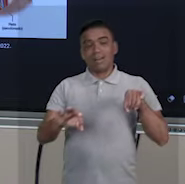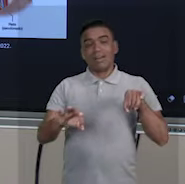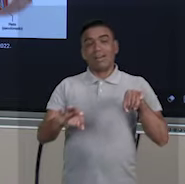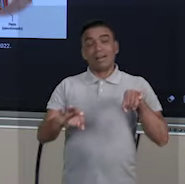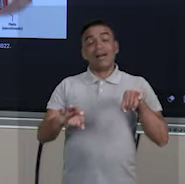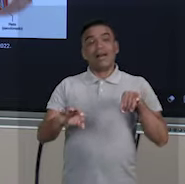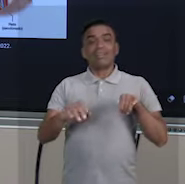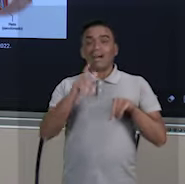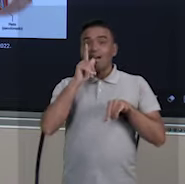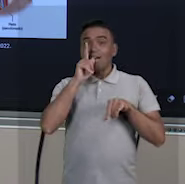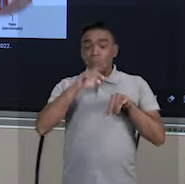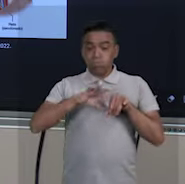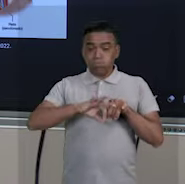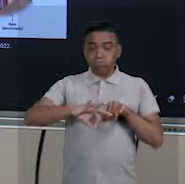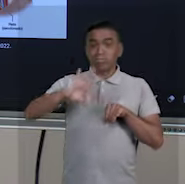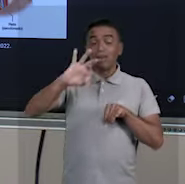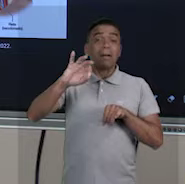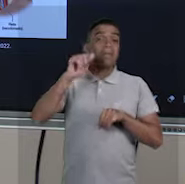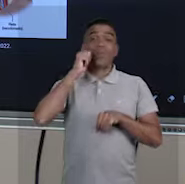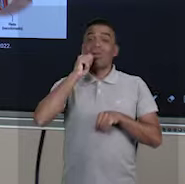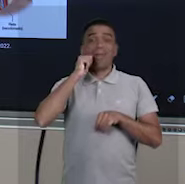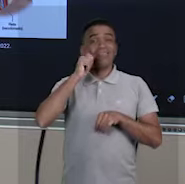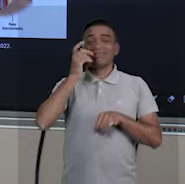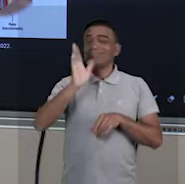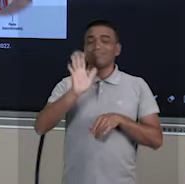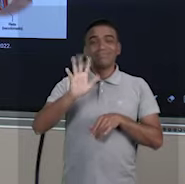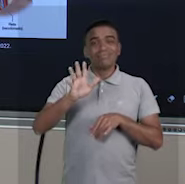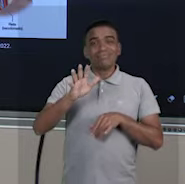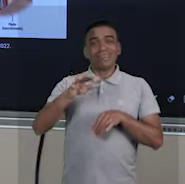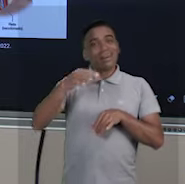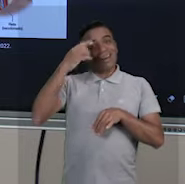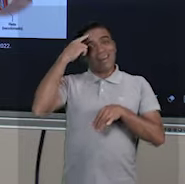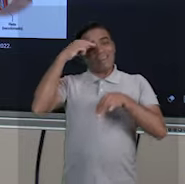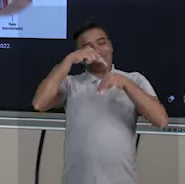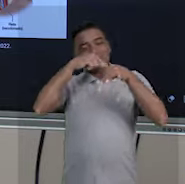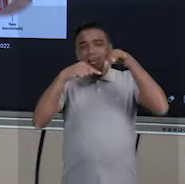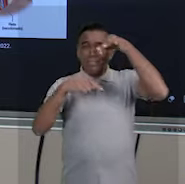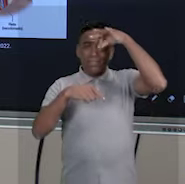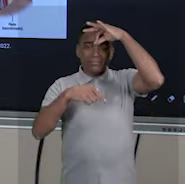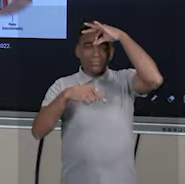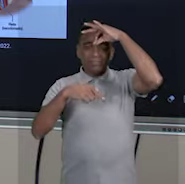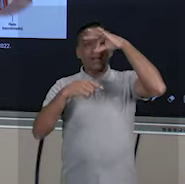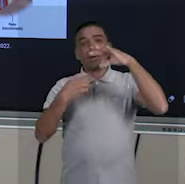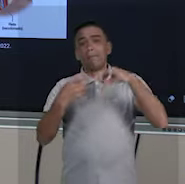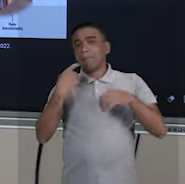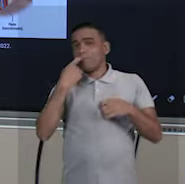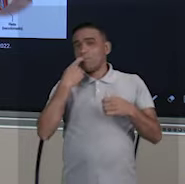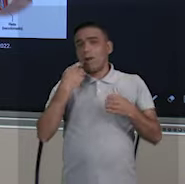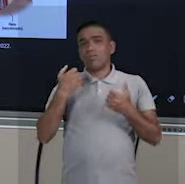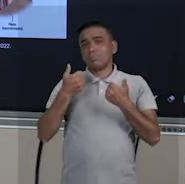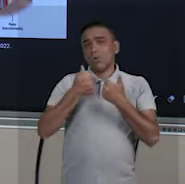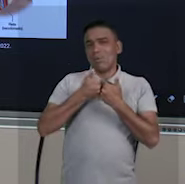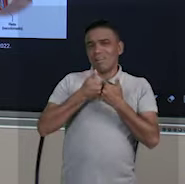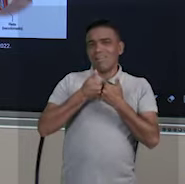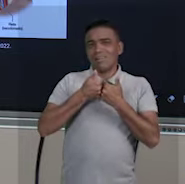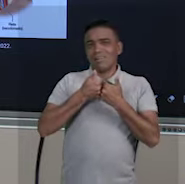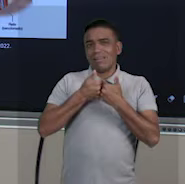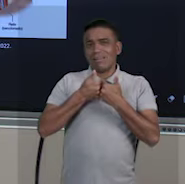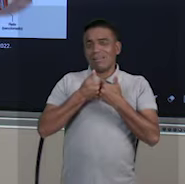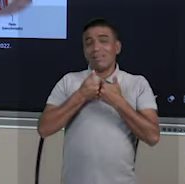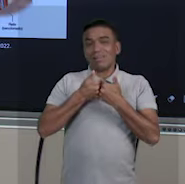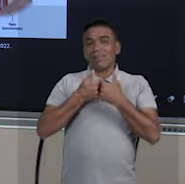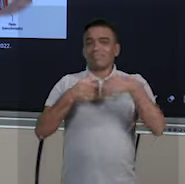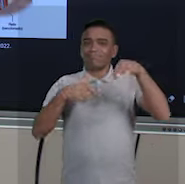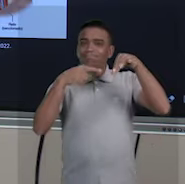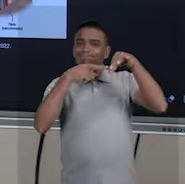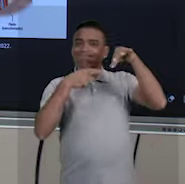né, pelo pênis. Na mulher não, o canal ele é mais curtinho e também muito próximo, né, é um canal próximo ao canal